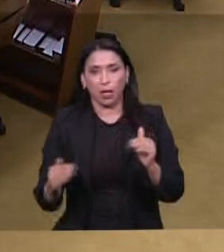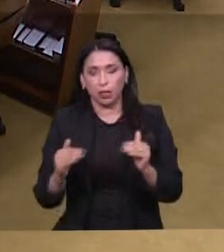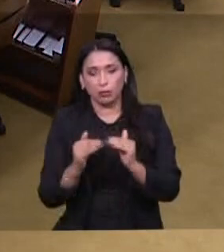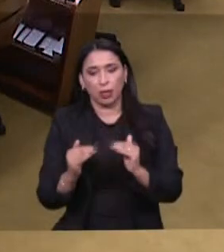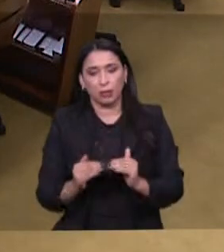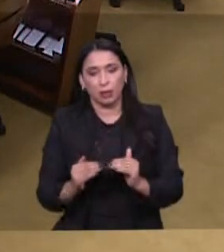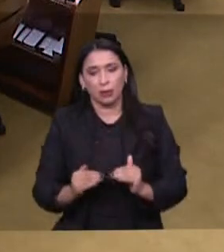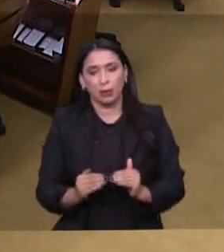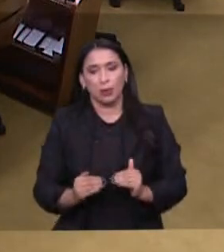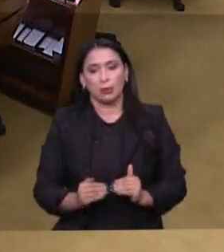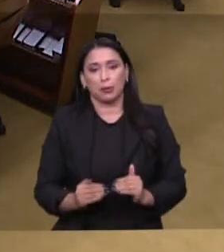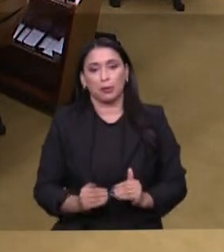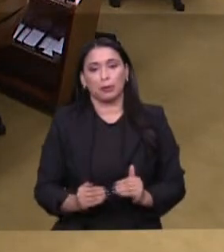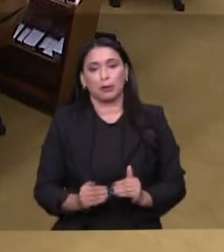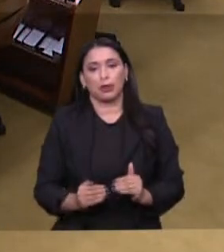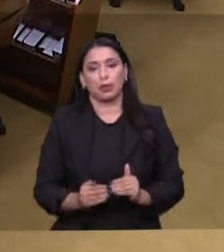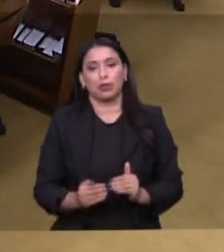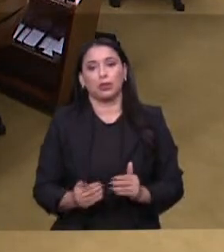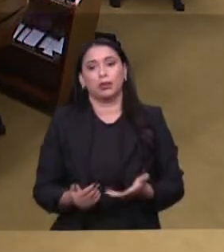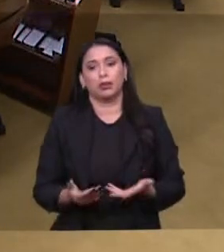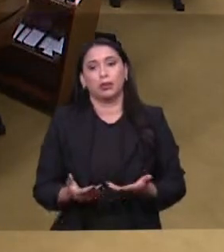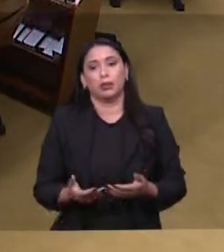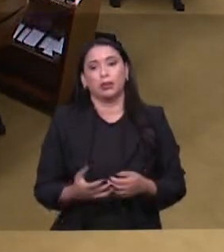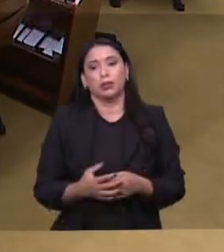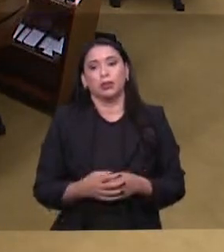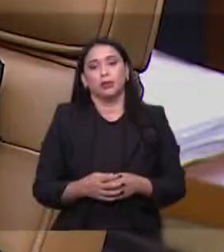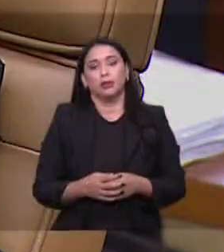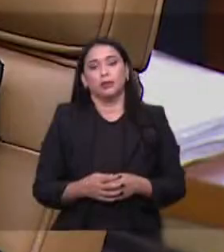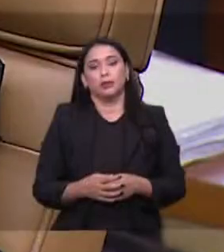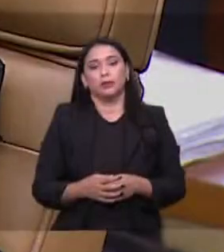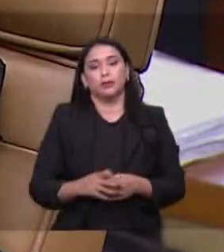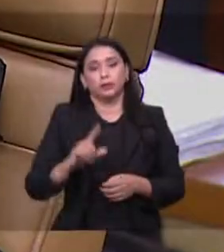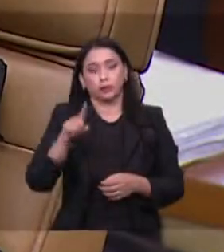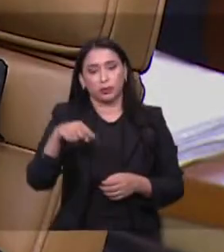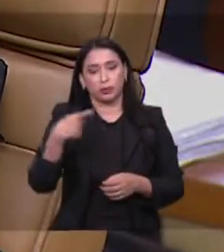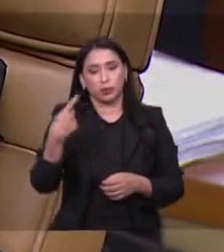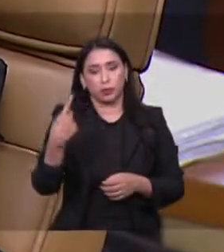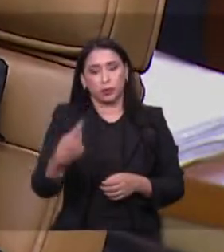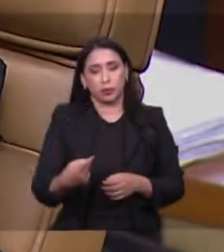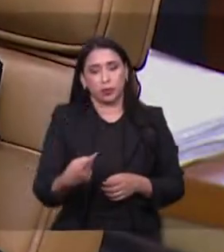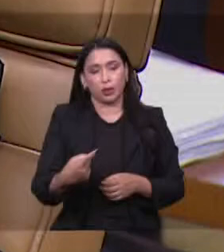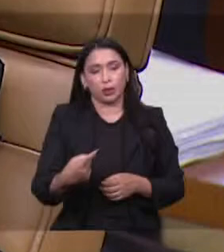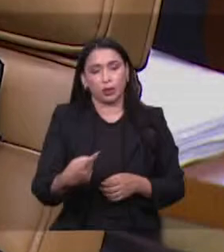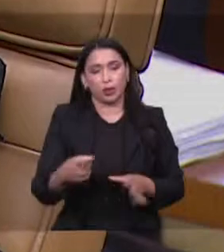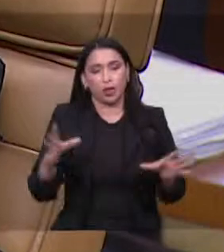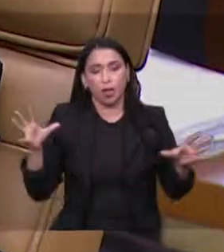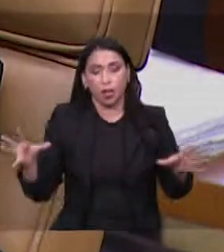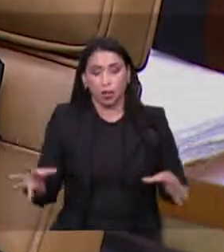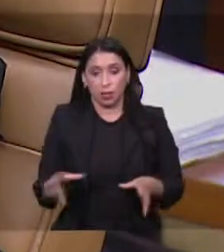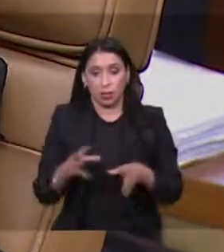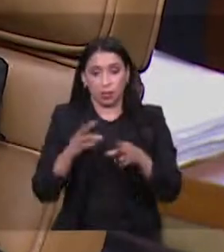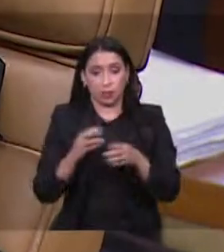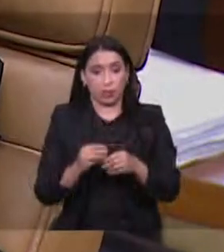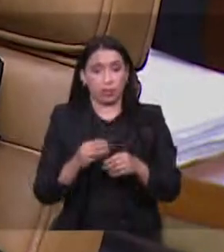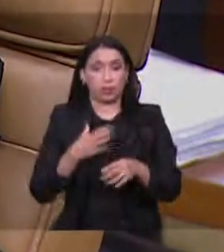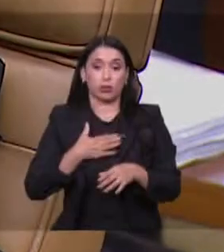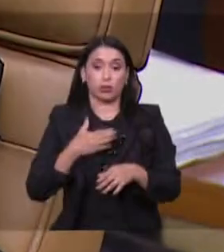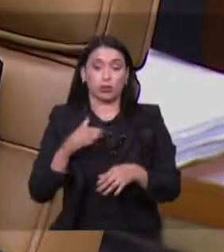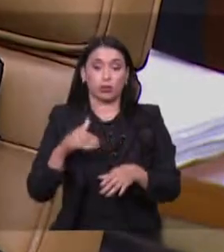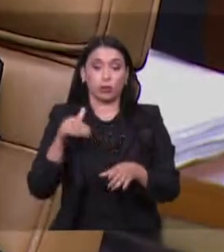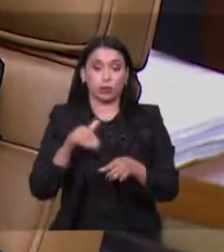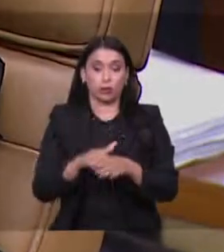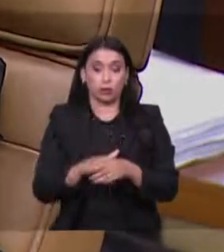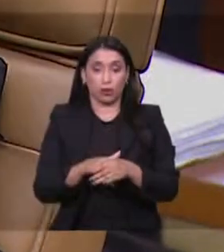Só mencionar. Então, eu depois vou passar para Vossa Excelência a síntese do meu voto. E agora,